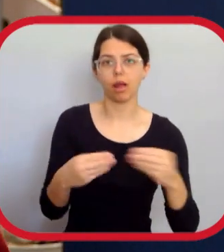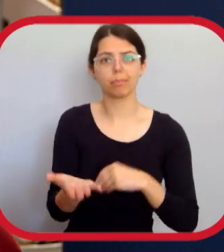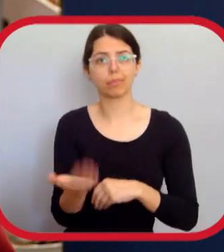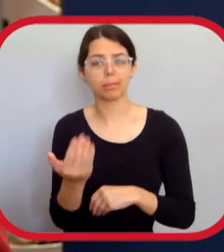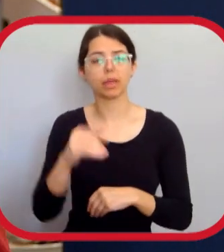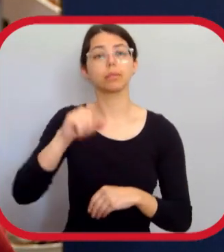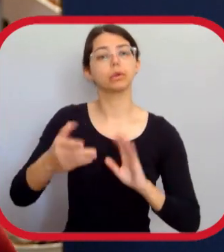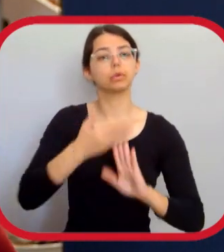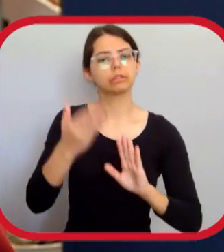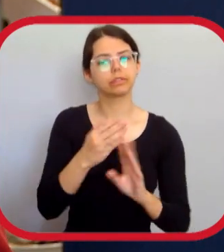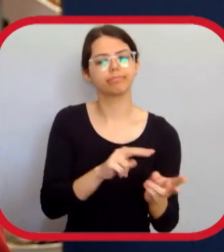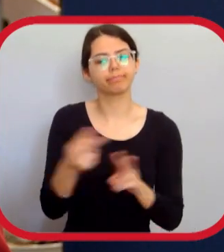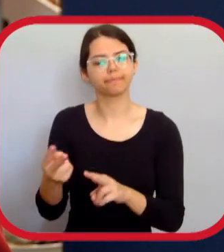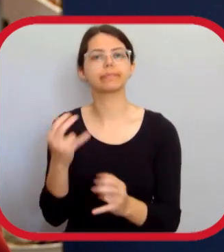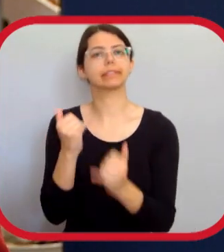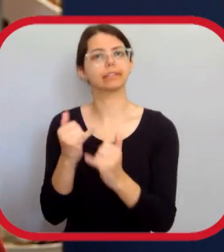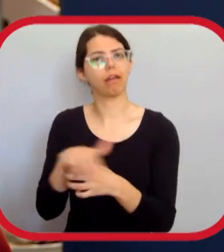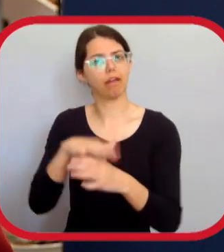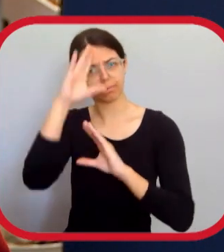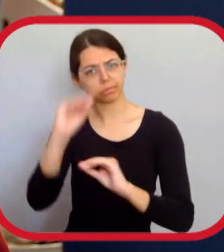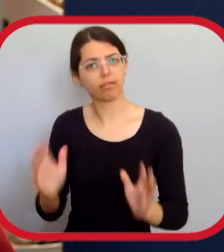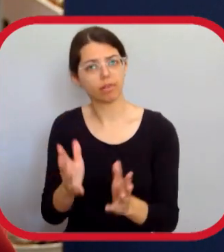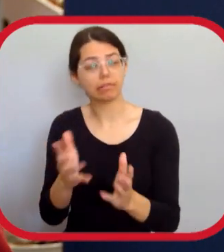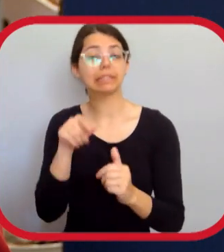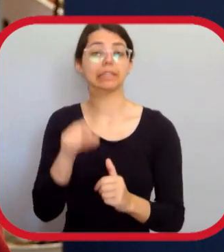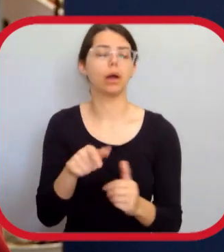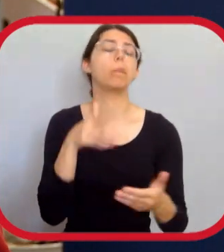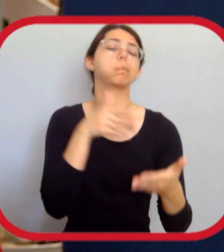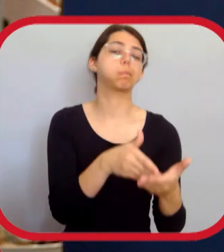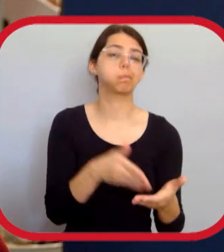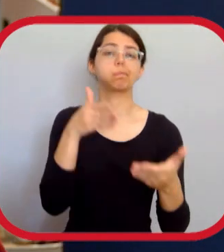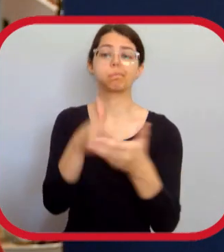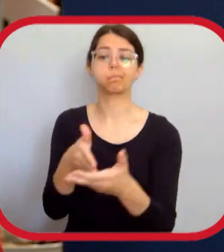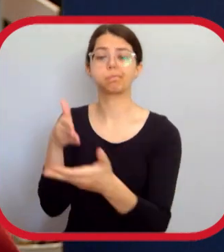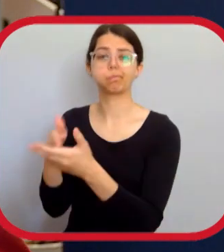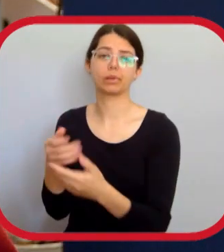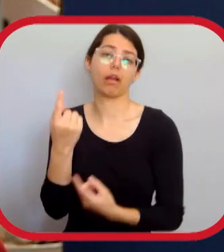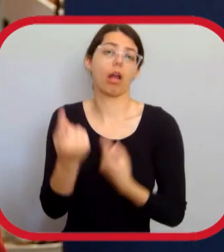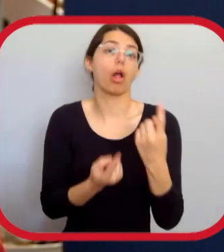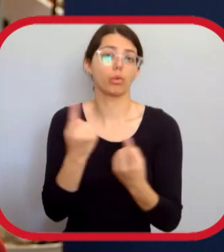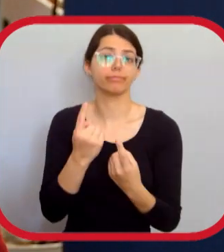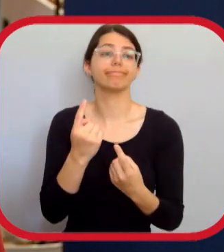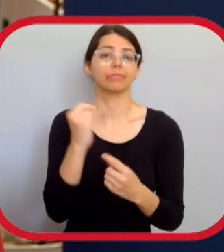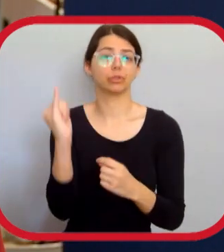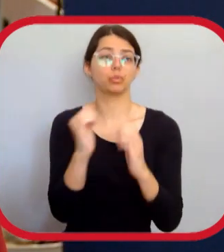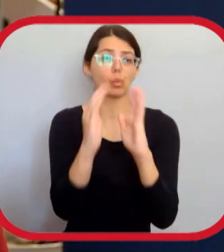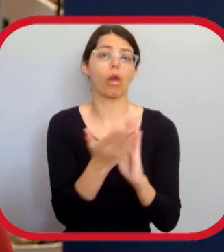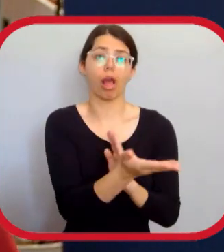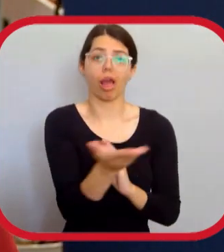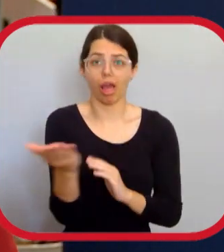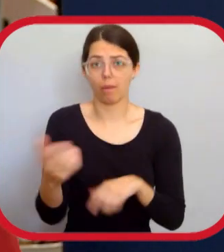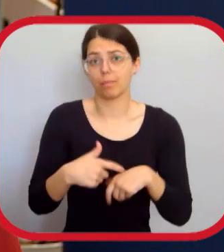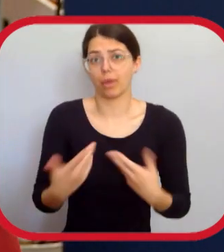administrativa e a urgência na digitalização do ensino são apenas alguns dos obstáculos que se colocam a estas instituições nos tempos que